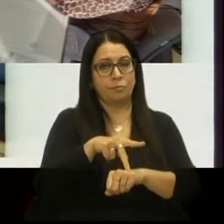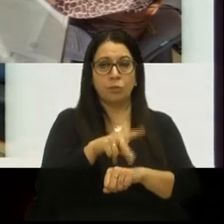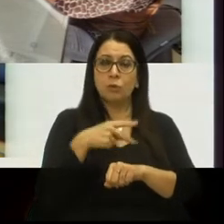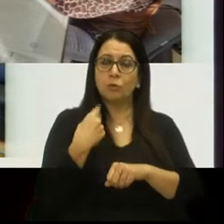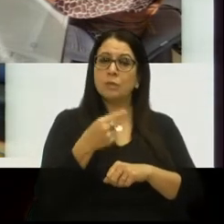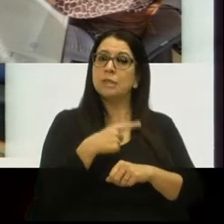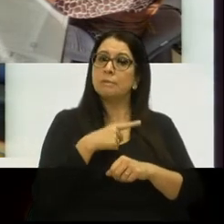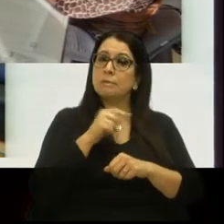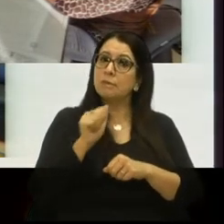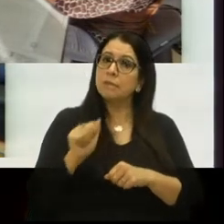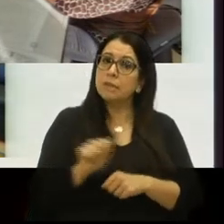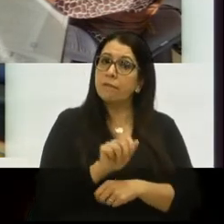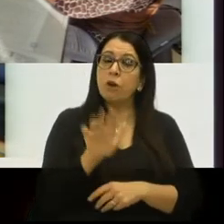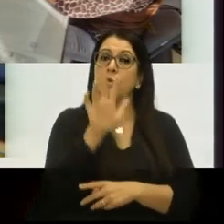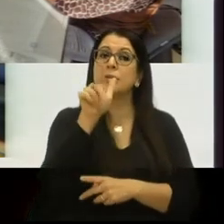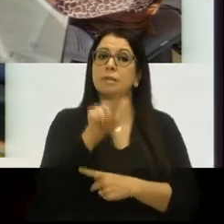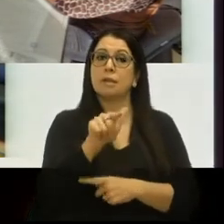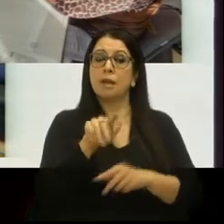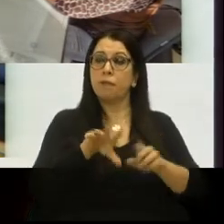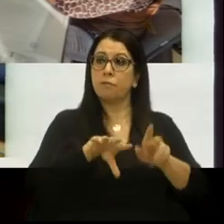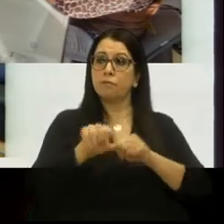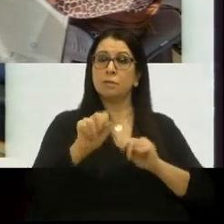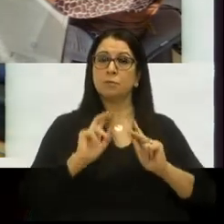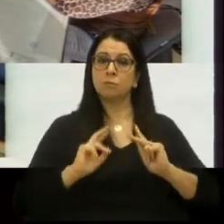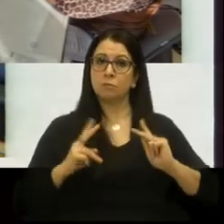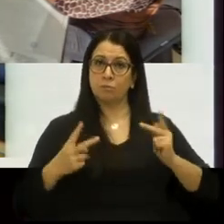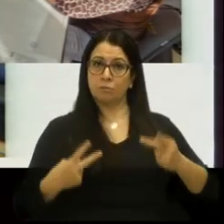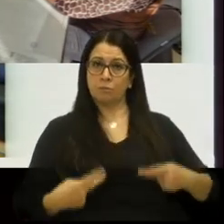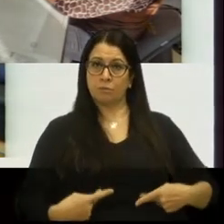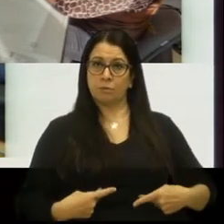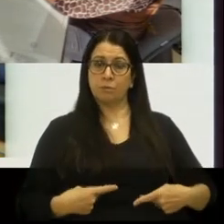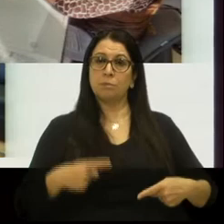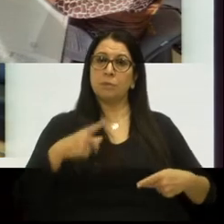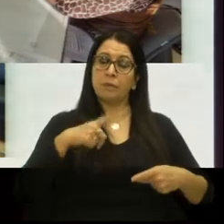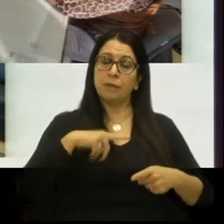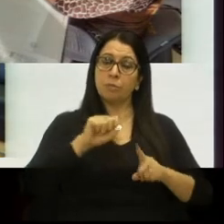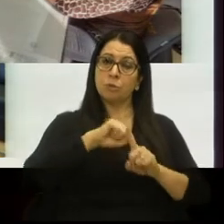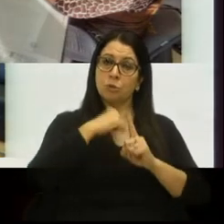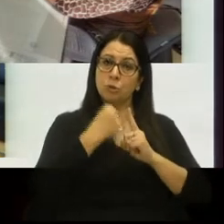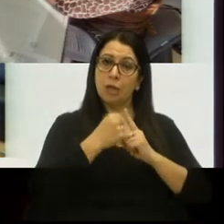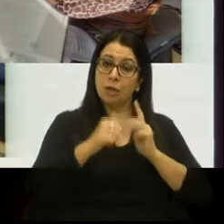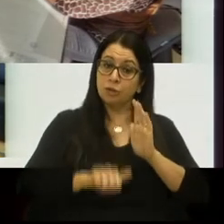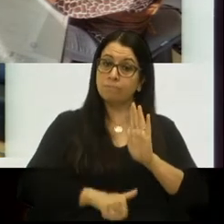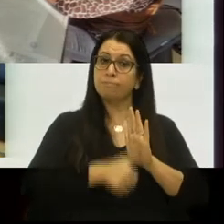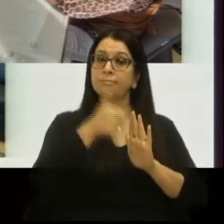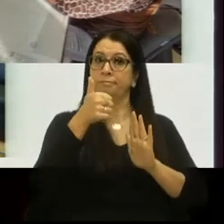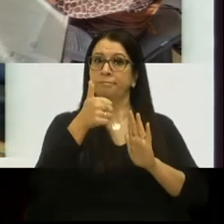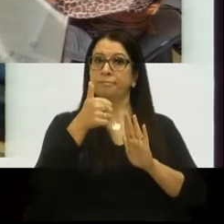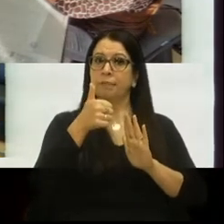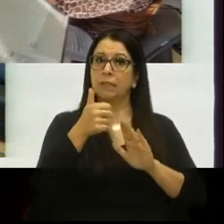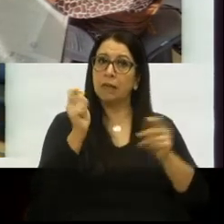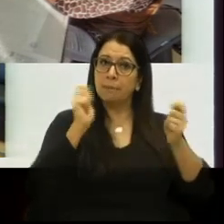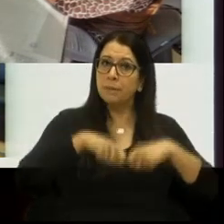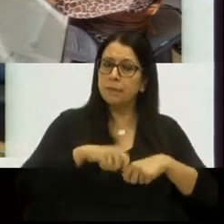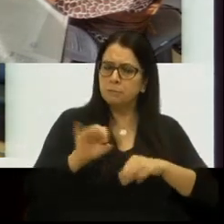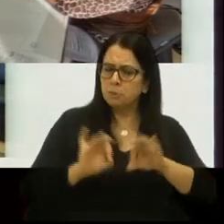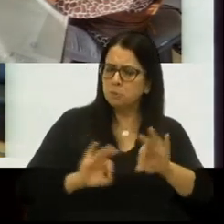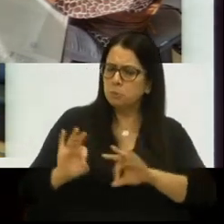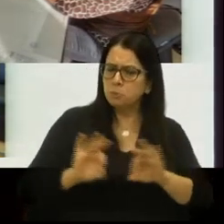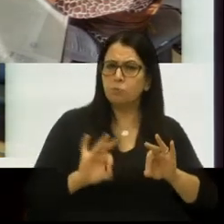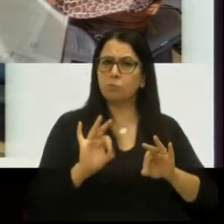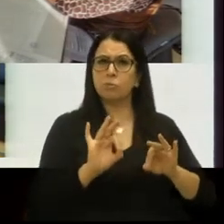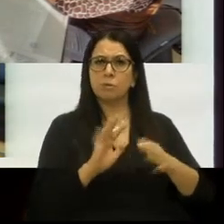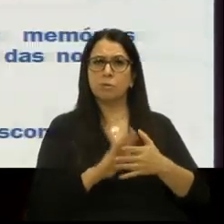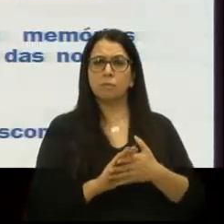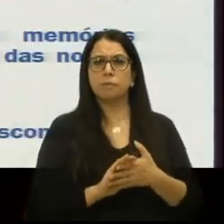tem que valorizar a formação humana para a gente ter uma sociedade melhor, né? A capacidade de planejamento.